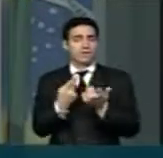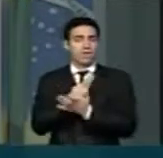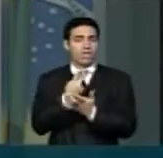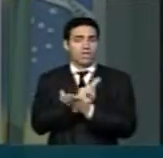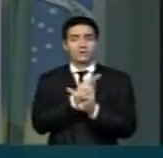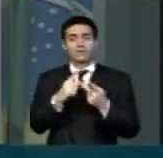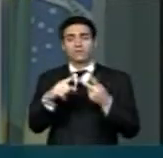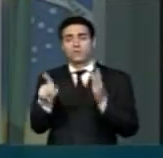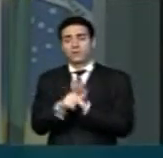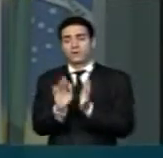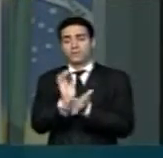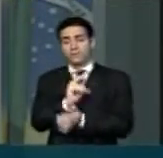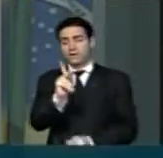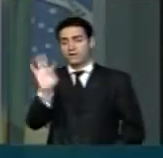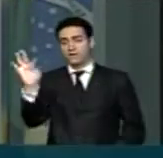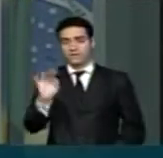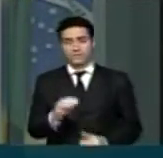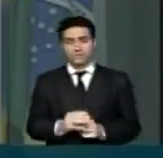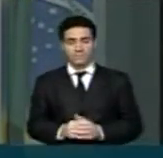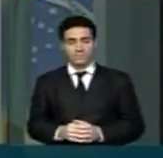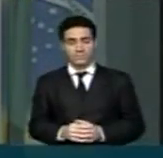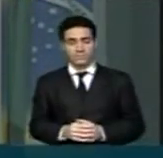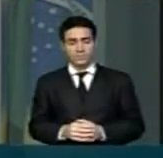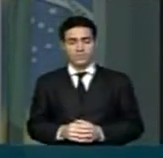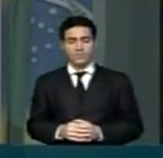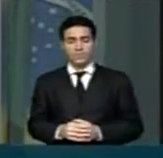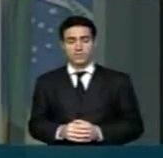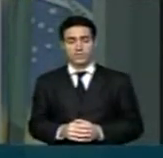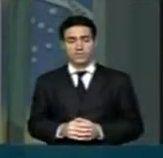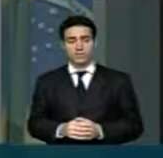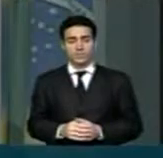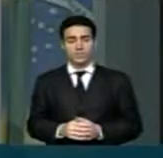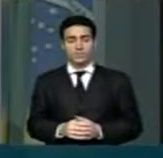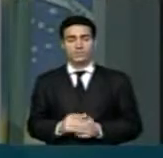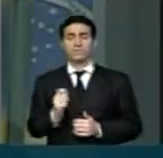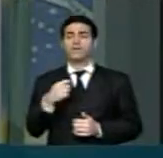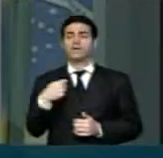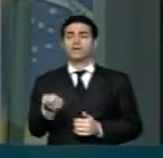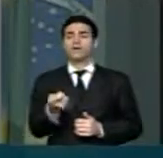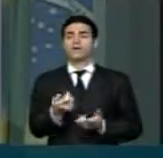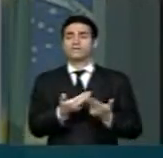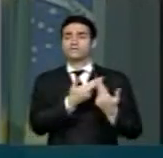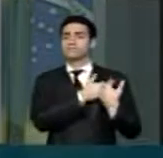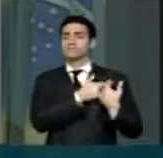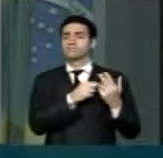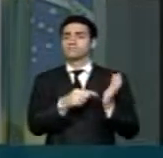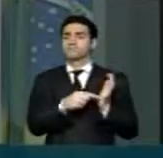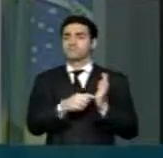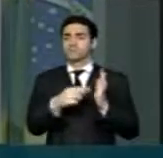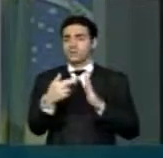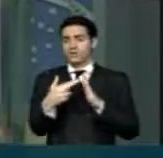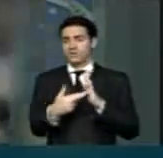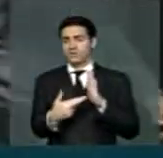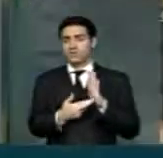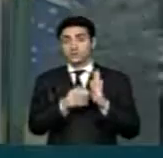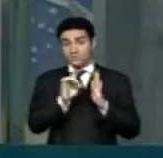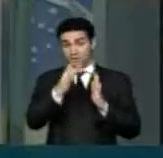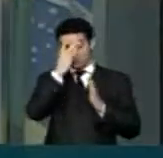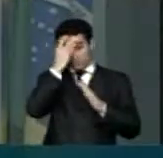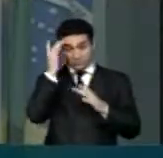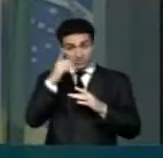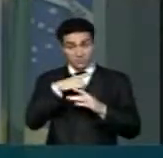do Partido dos Trabalhadores. A quem atende essa regulação? Somente aos que